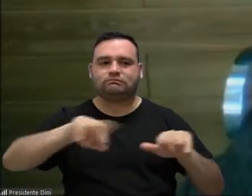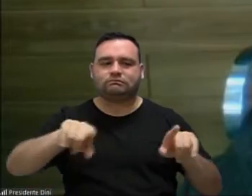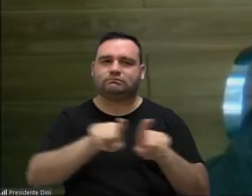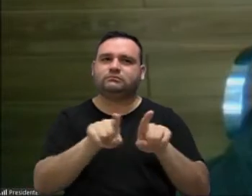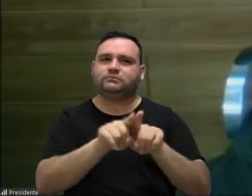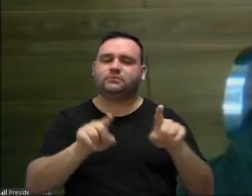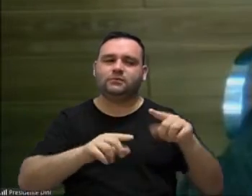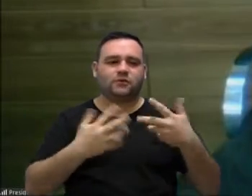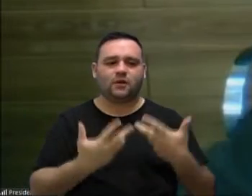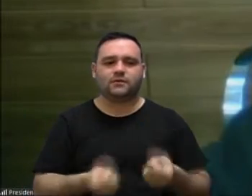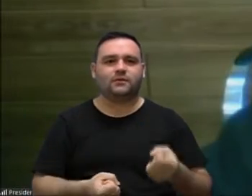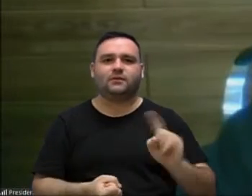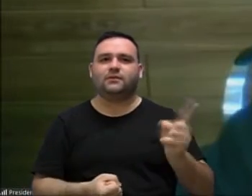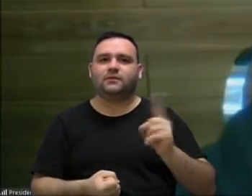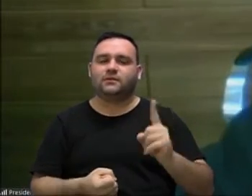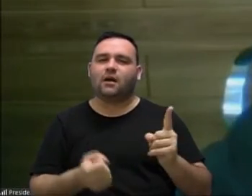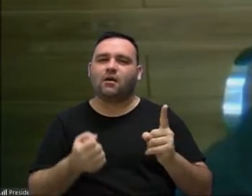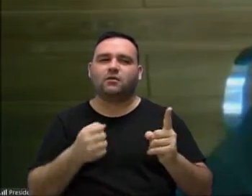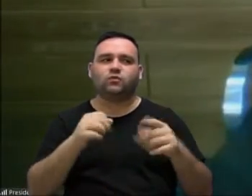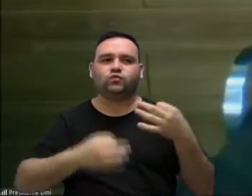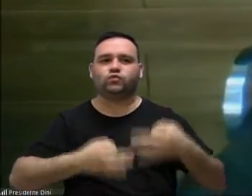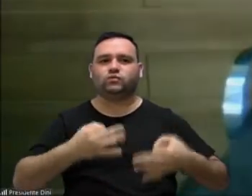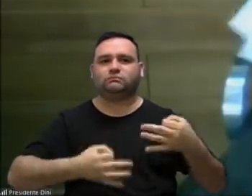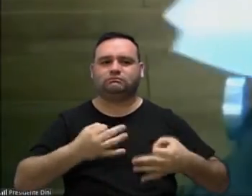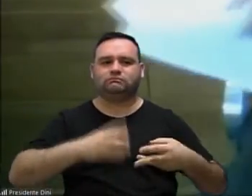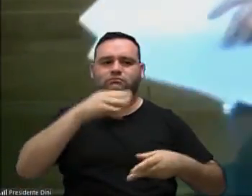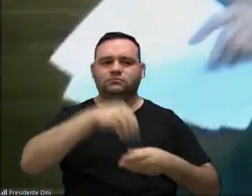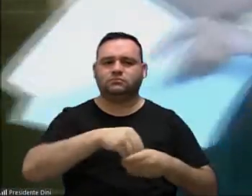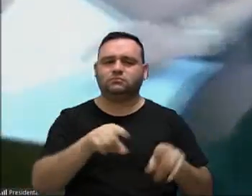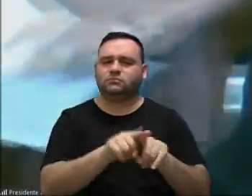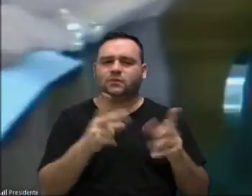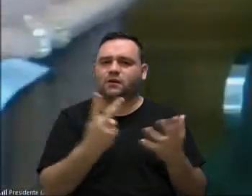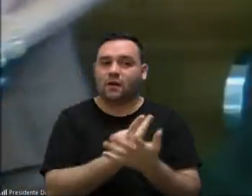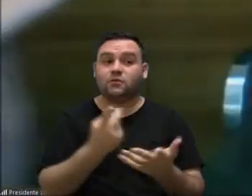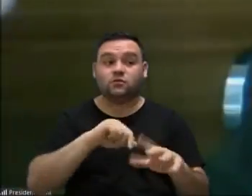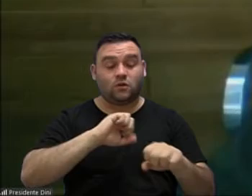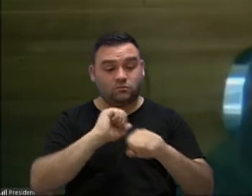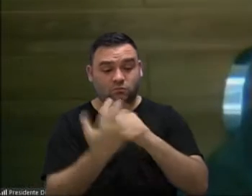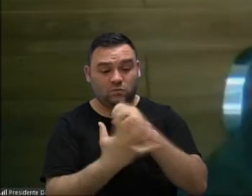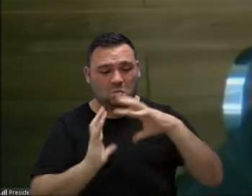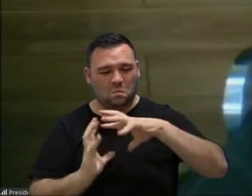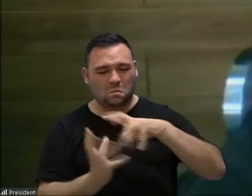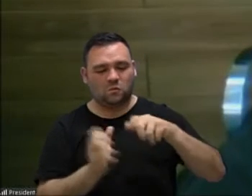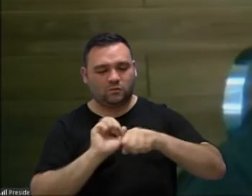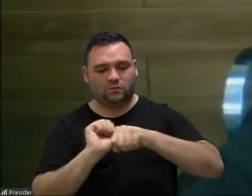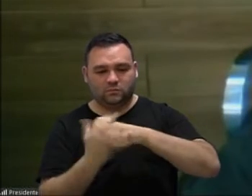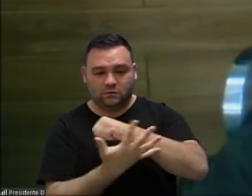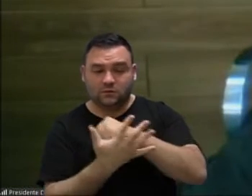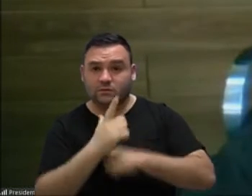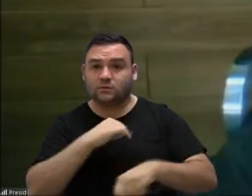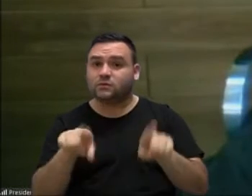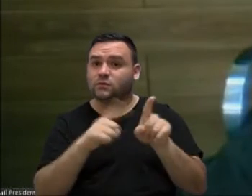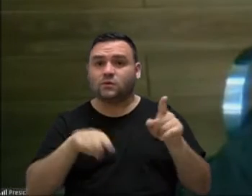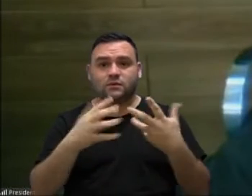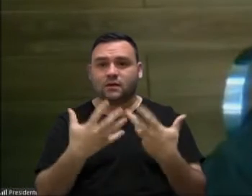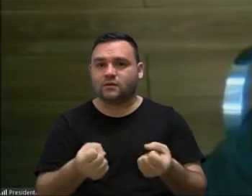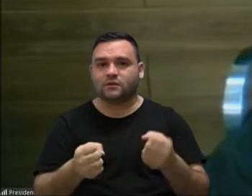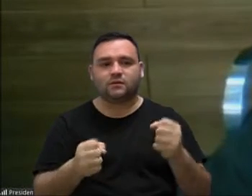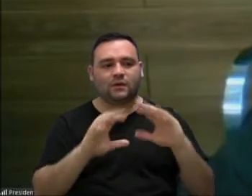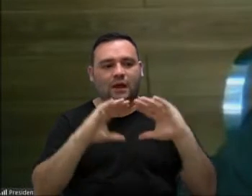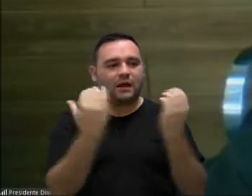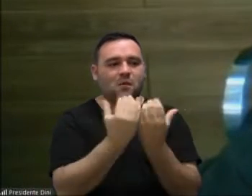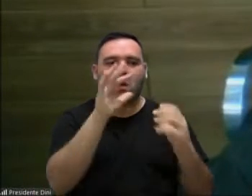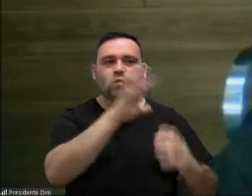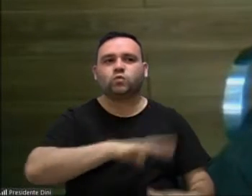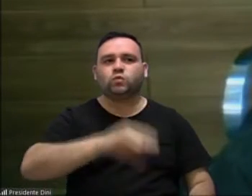admissível, hipotética, tese jurídica. Estamos atravessando uma pandemia mundial de coronavírus, não podendo ser aceito que em todas as casas